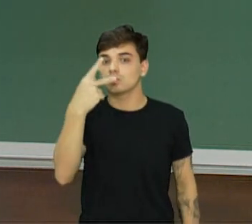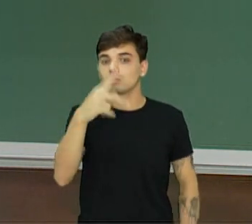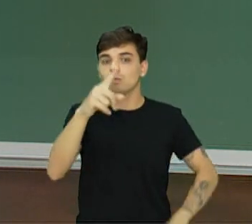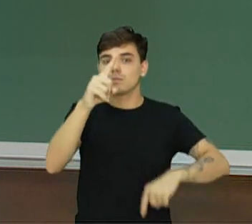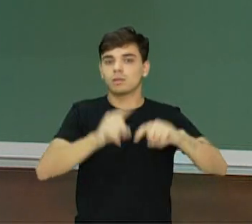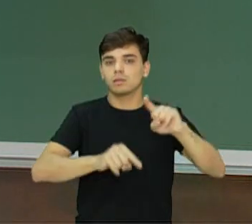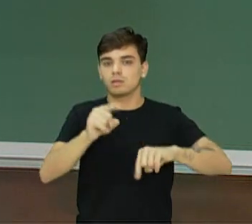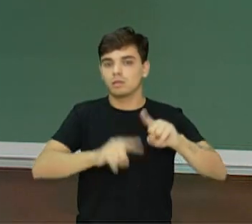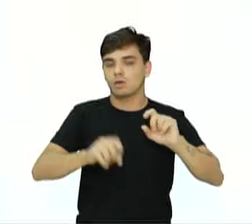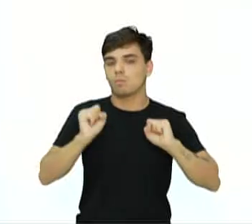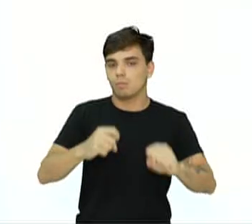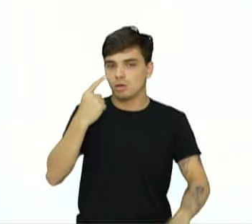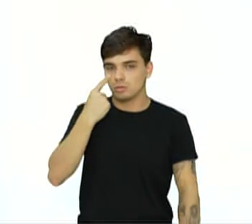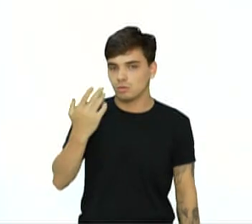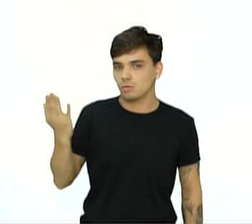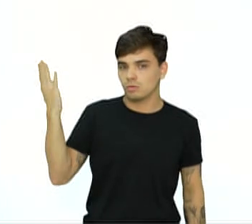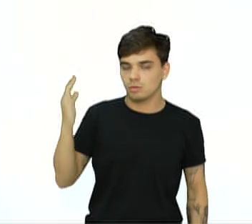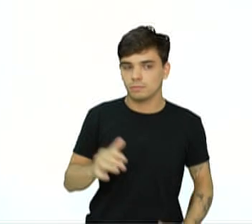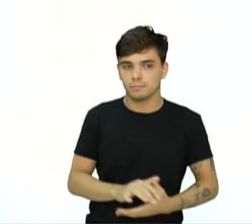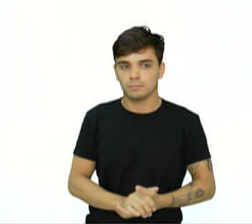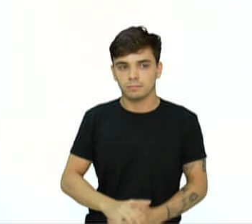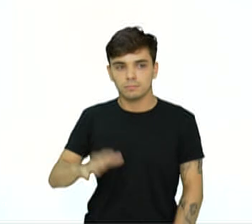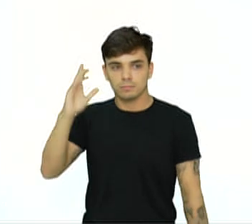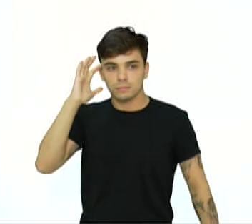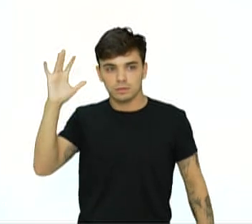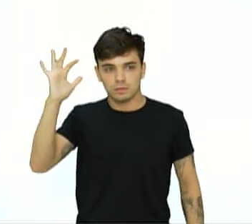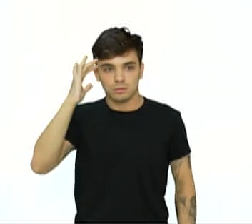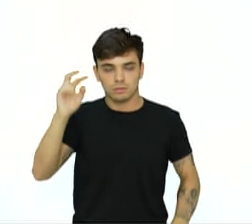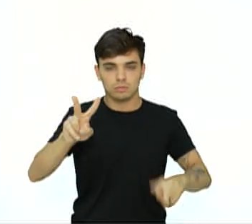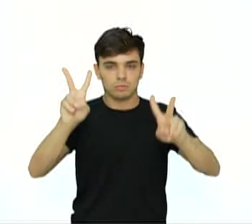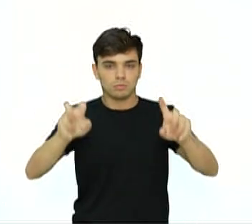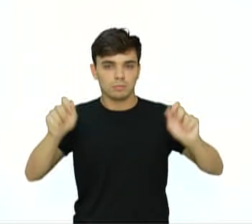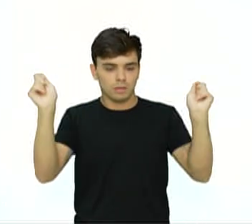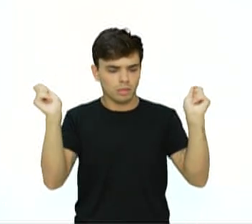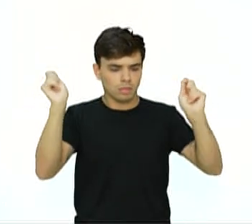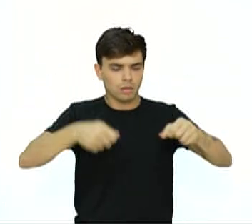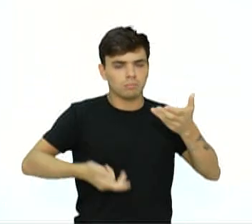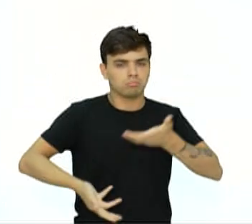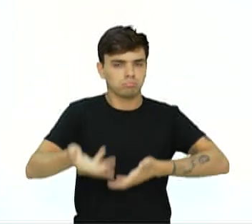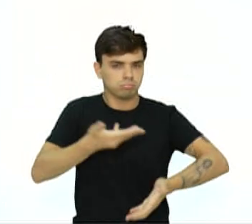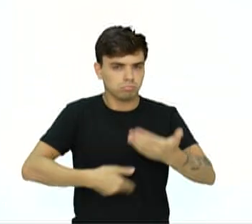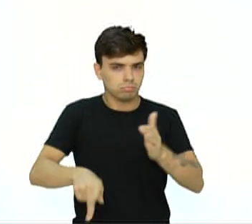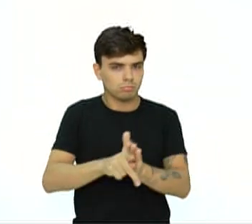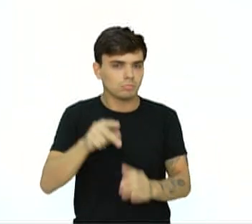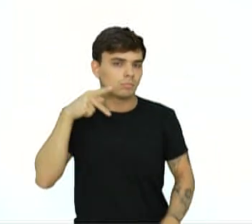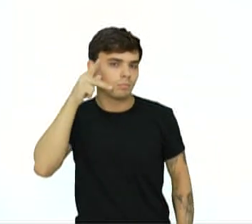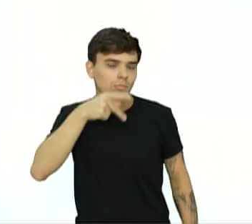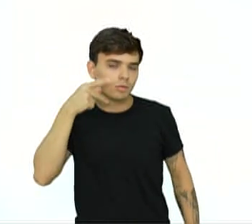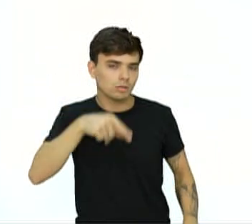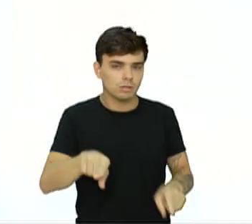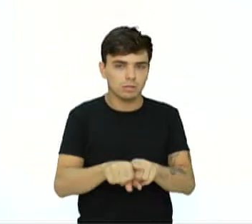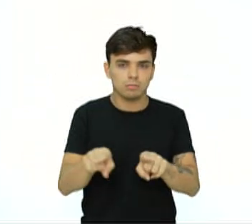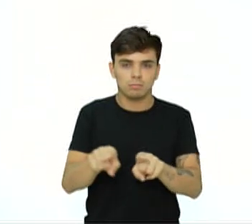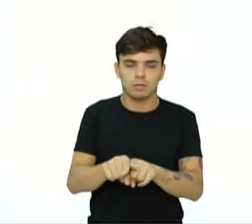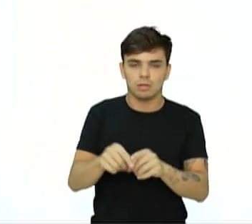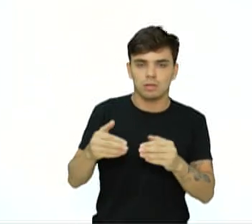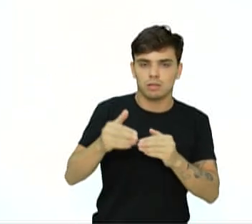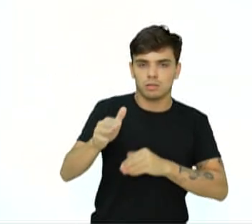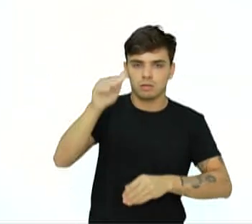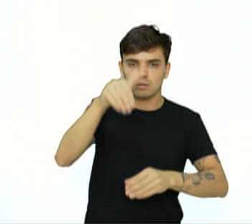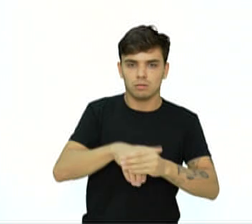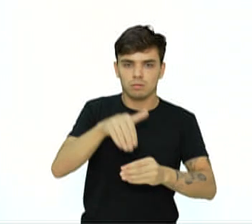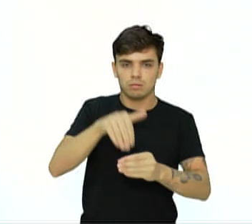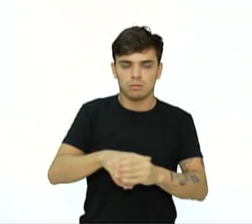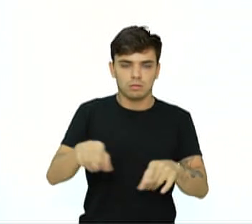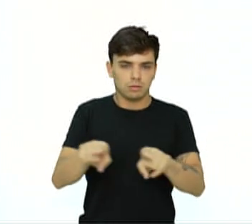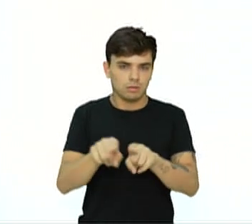ter, são sugestões, uma reflexão sobre possibilidades de participação política para além do voto,